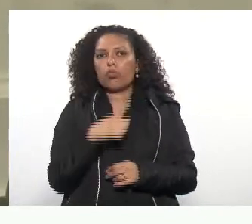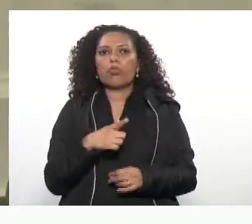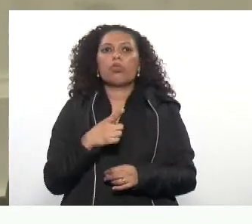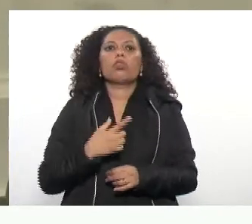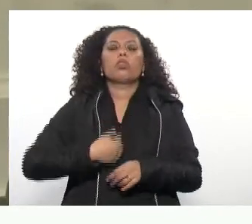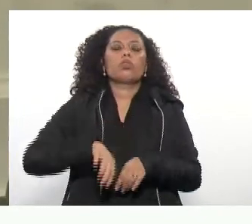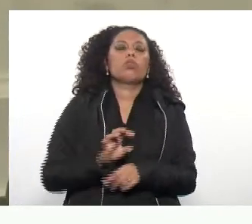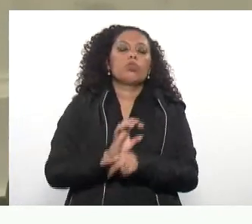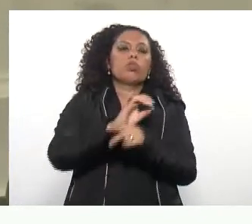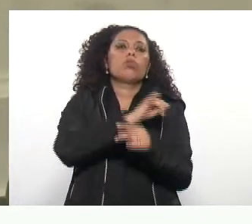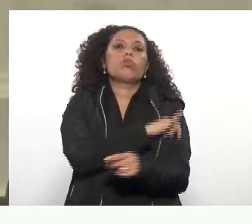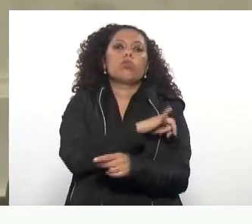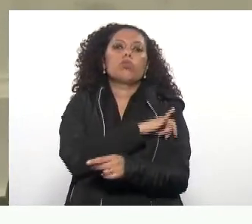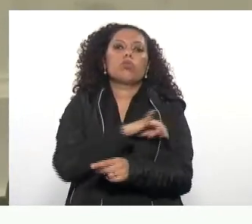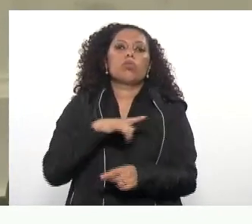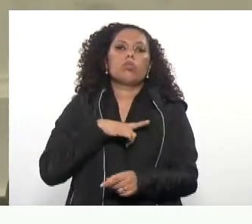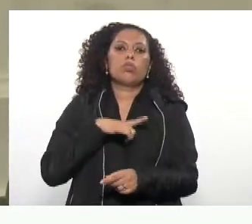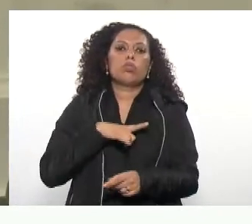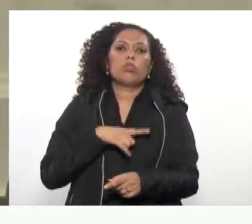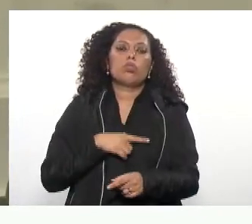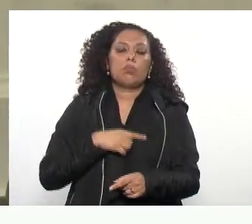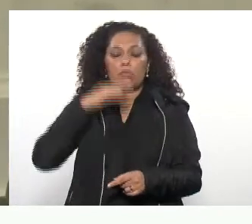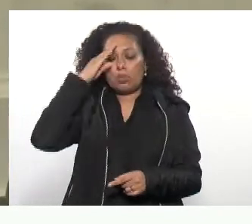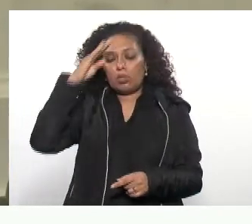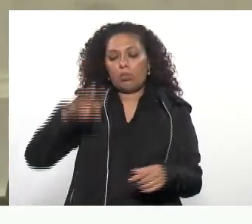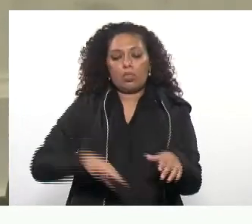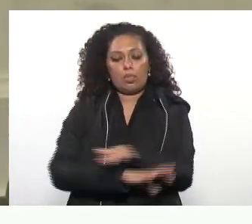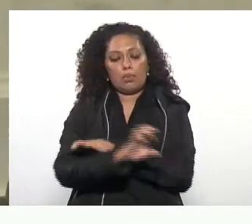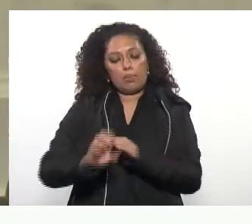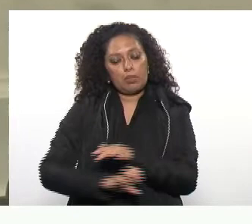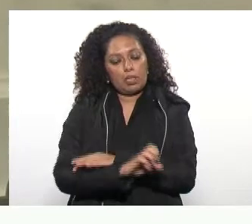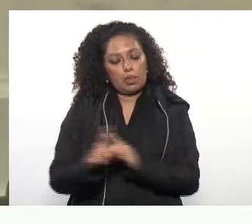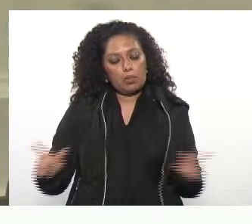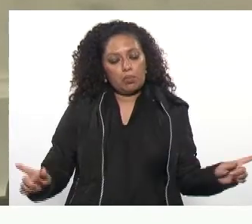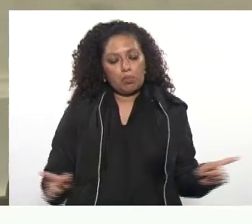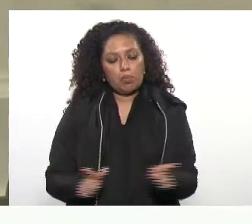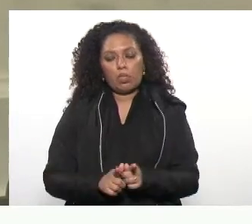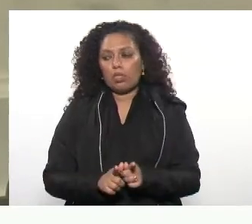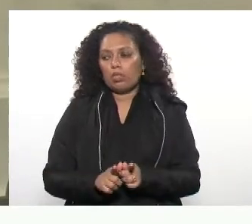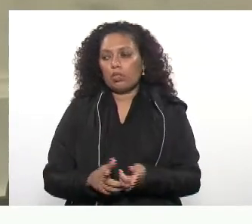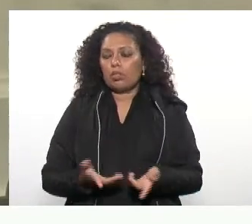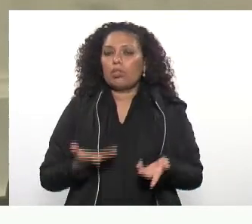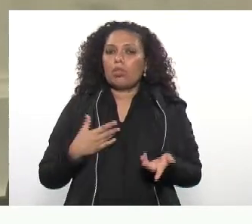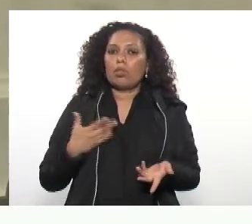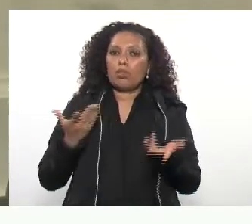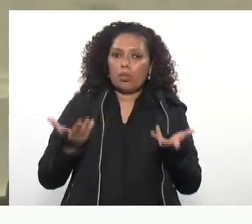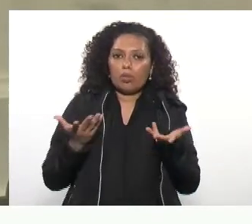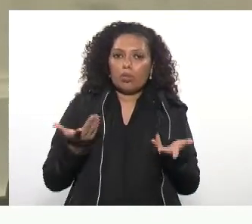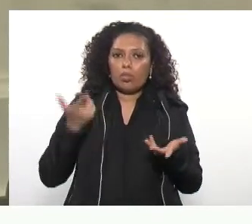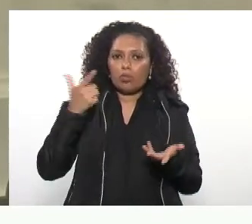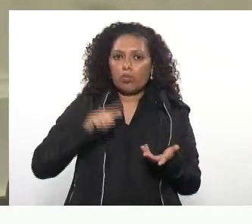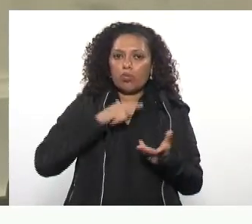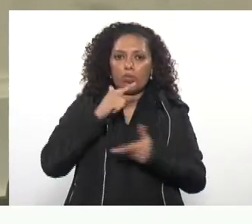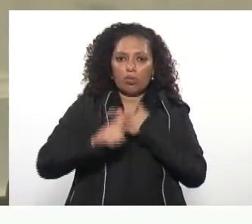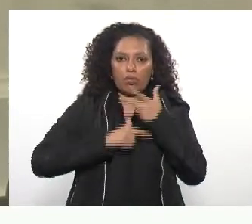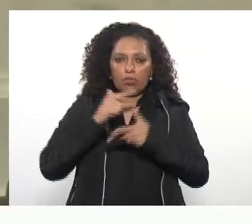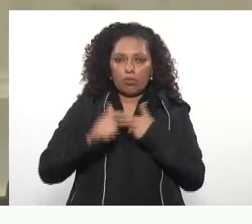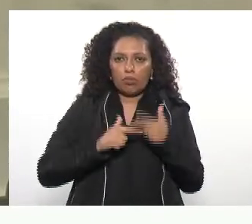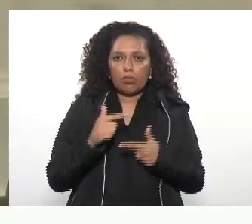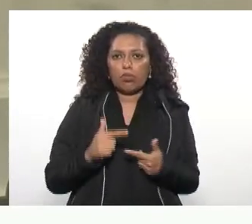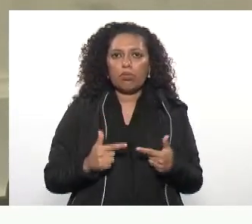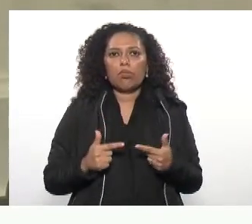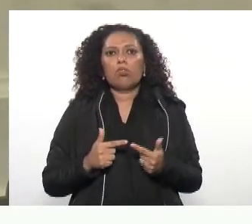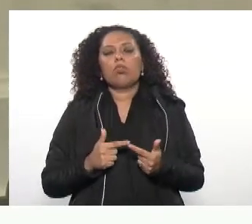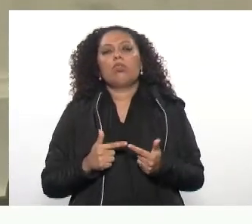Janeiro, sobretudo, né, o microempresário. Né. Então, eu queria, mais uma vez, ressaltar a importância do